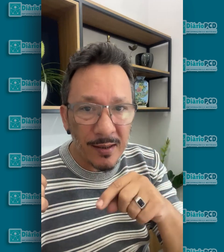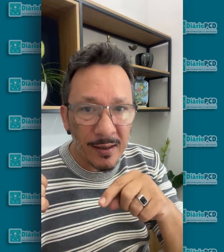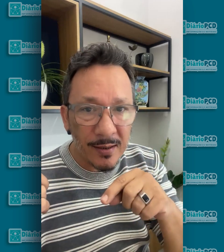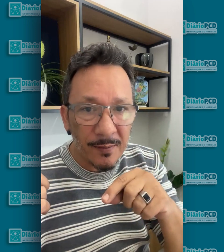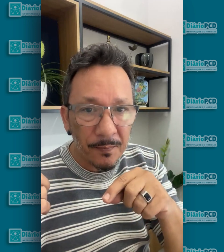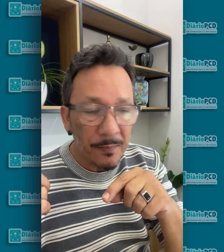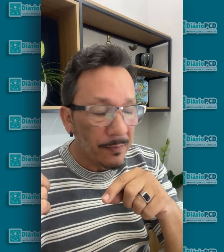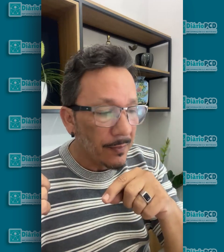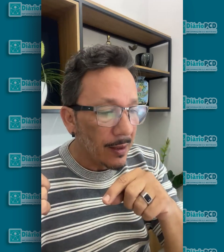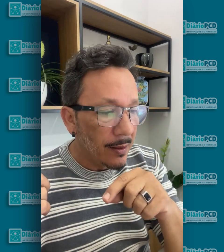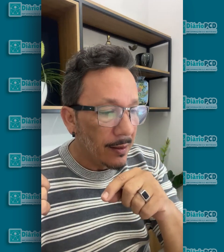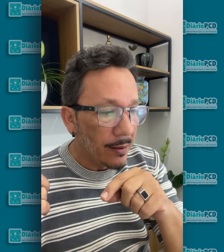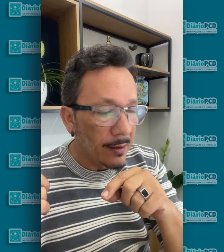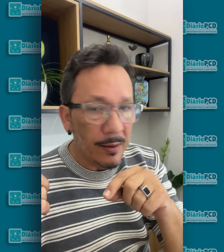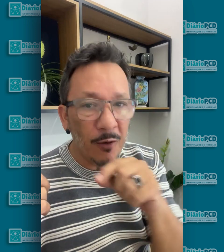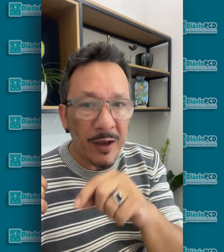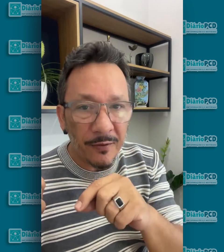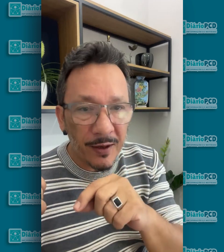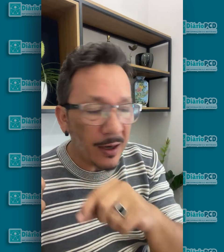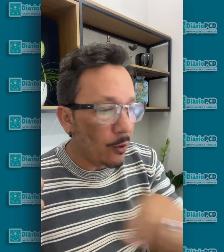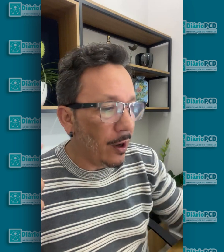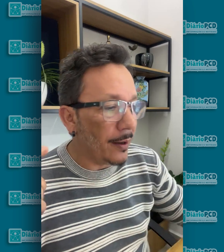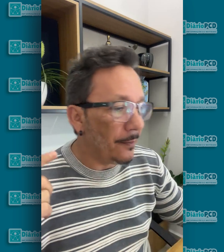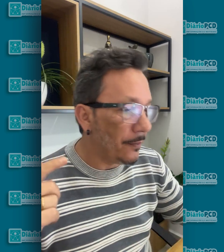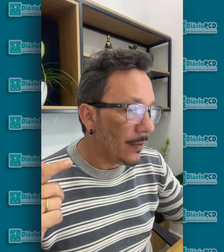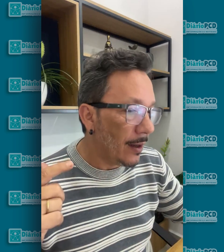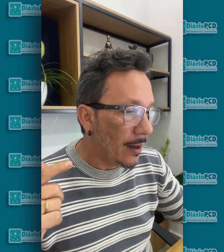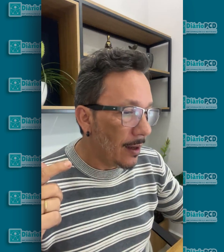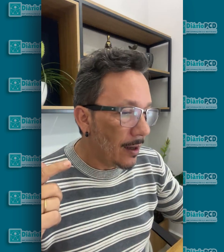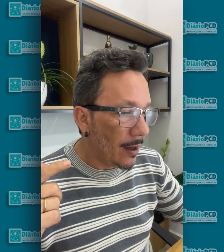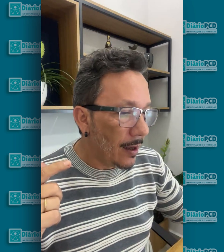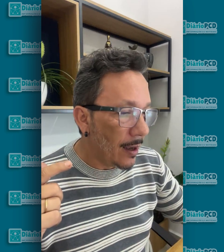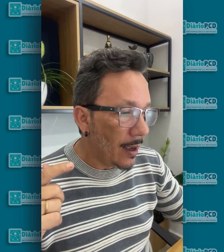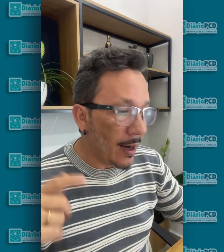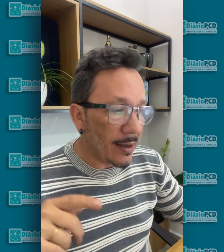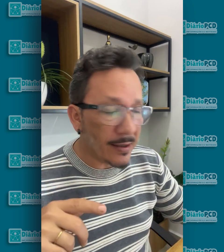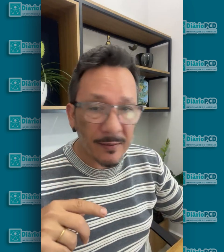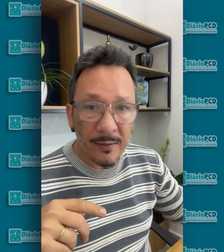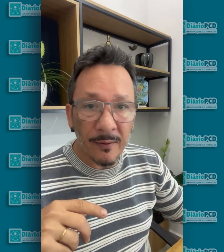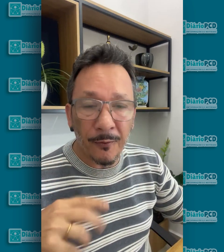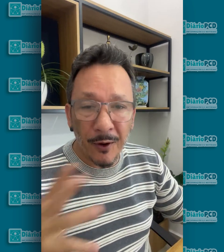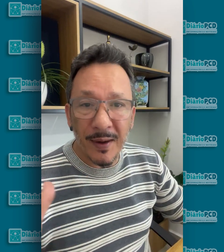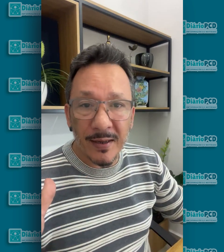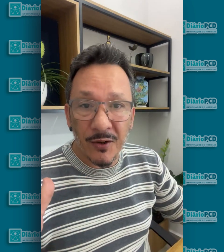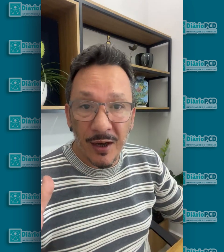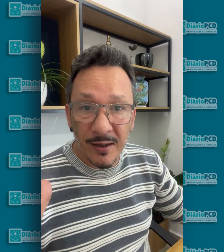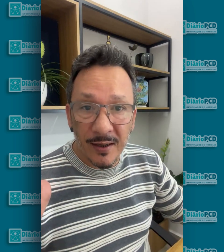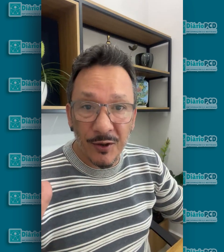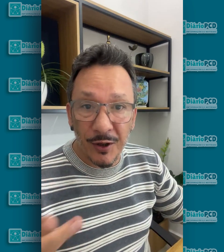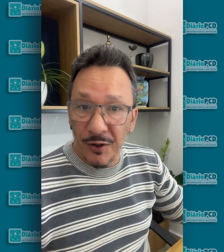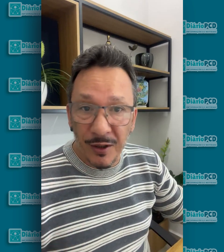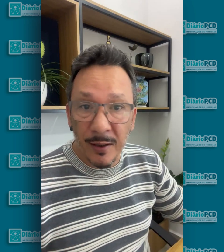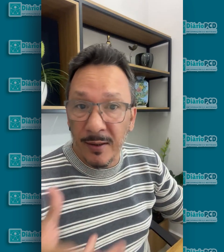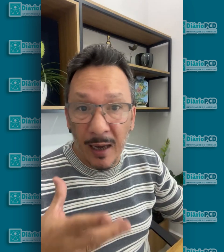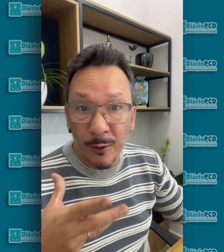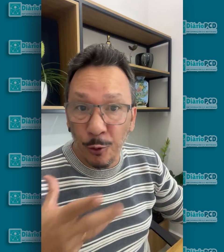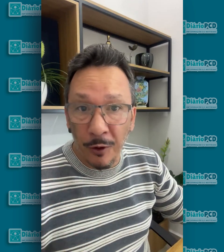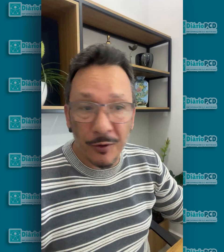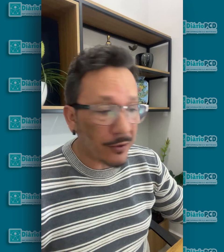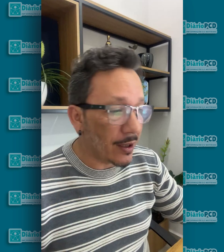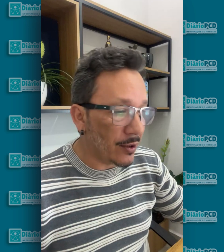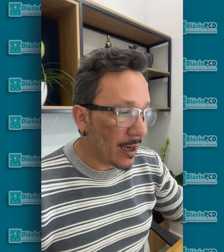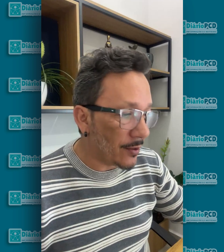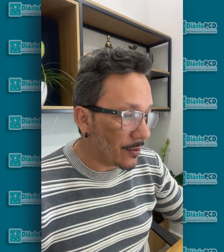essas 2 exigências que eu me referi agora, elas foram exigências dirigidas